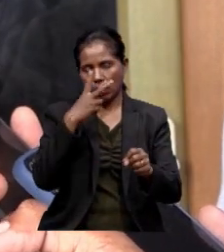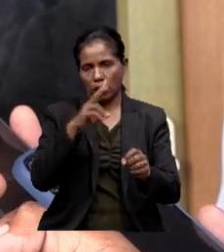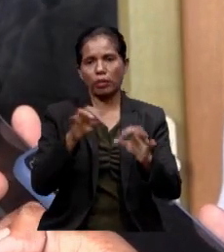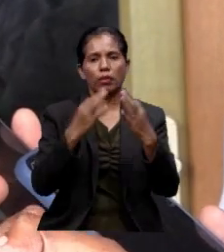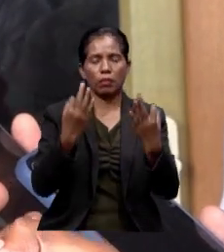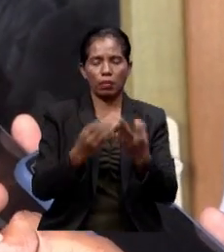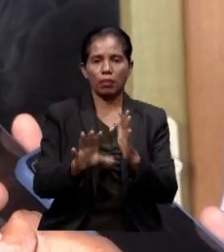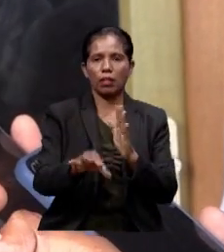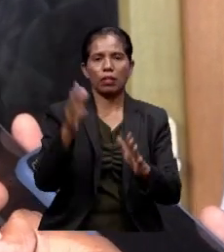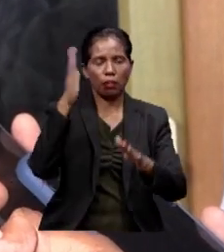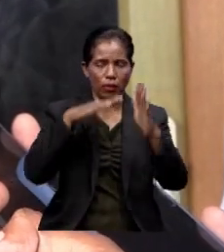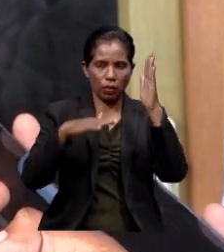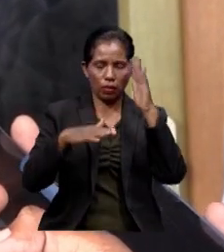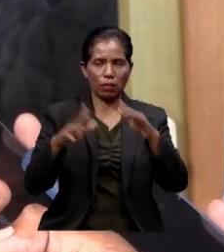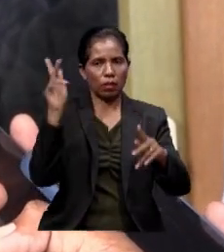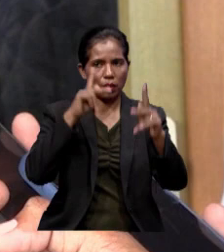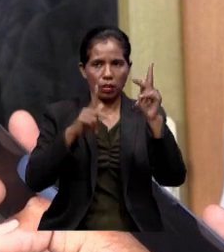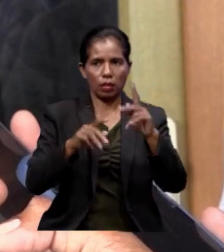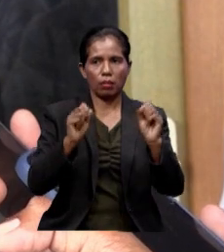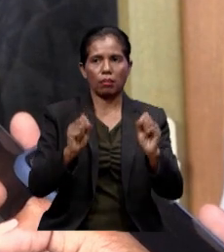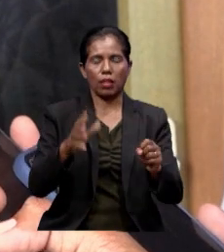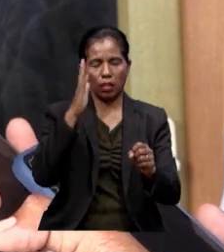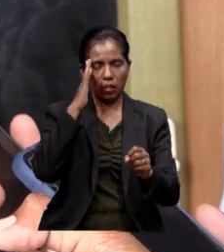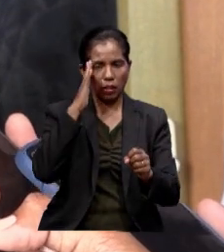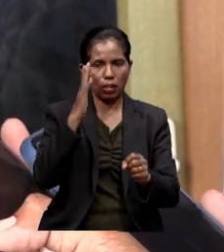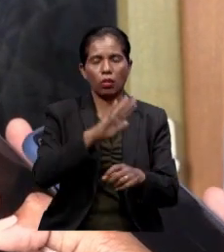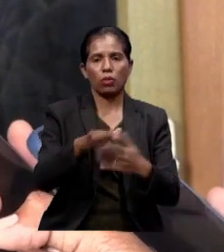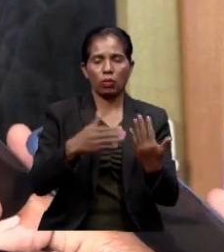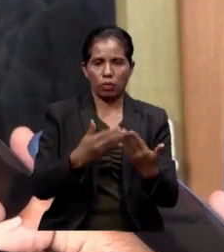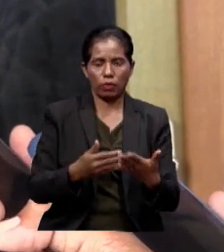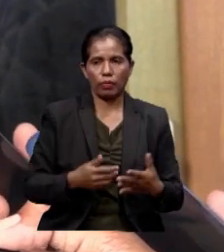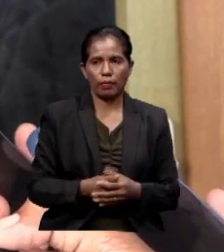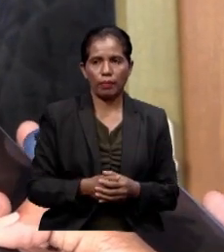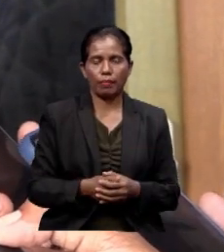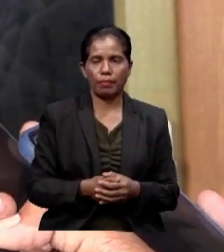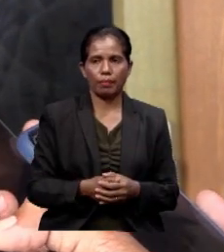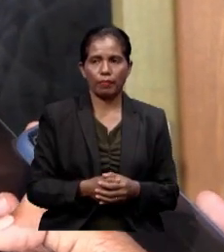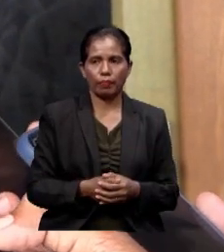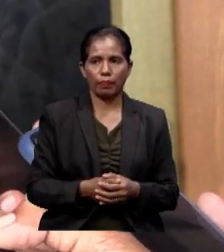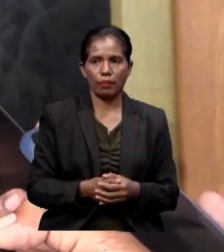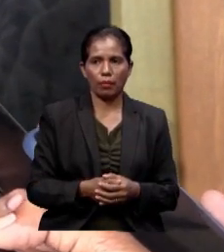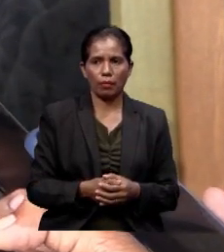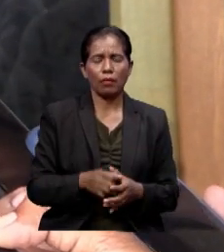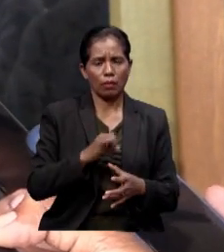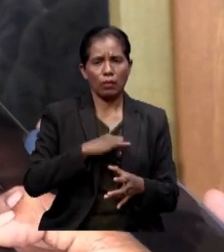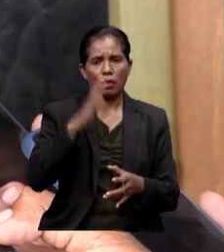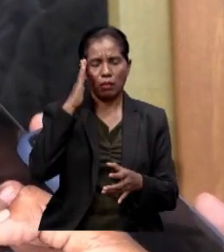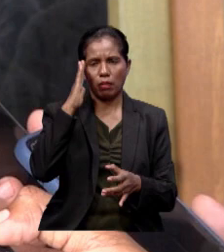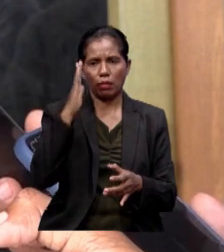que tem problema, caso sira nem tem nem certeza, o de redão justiça. Jadi, né, a noite, né,